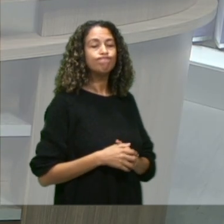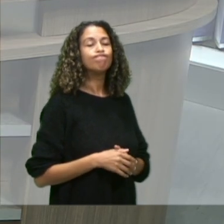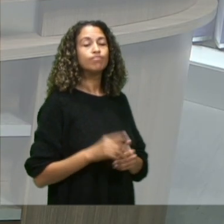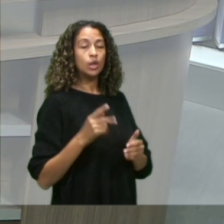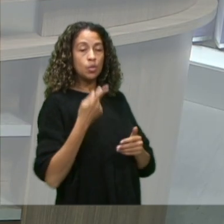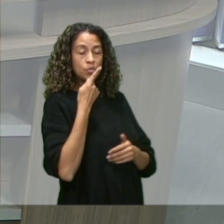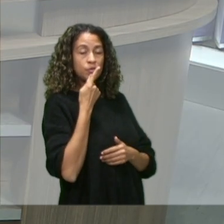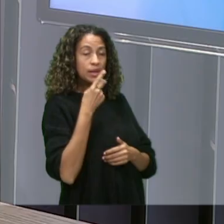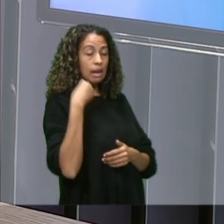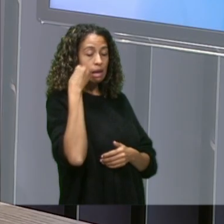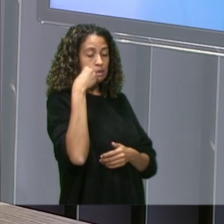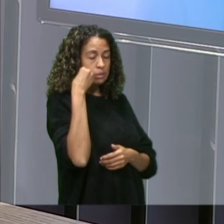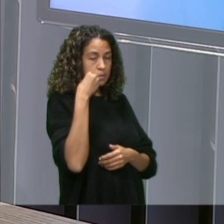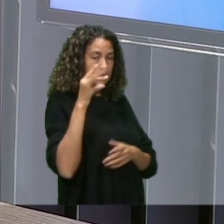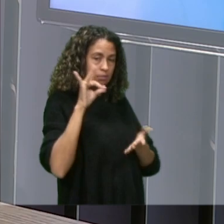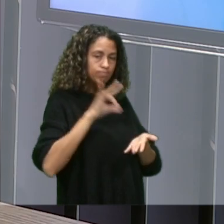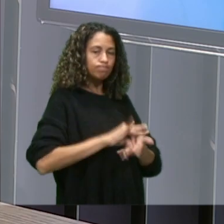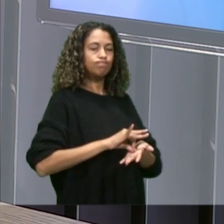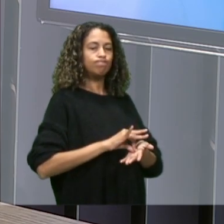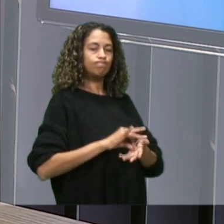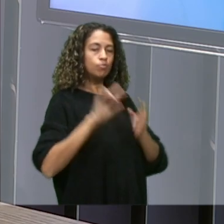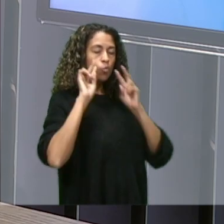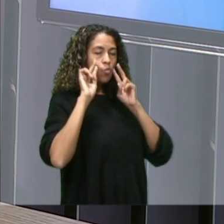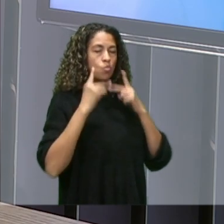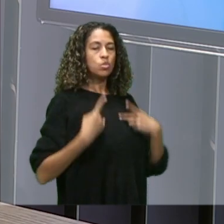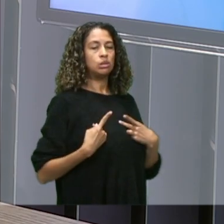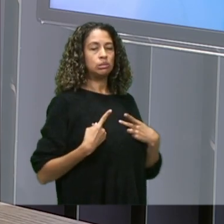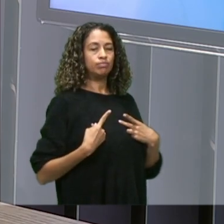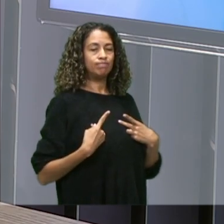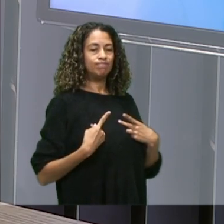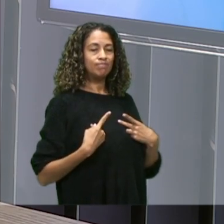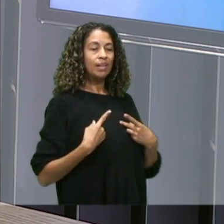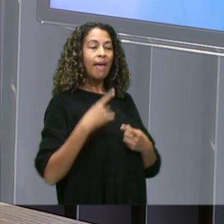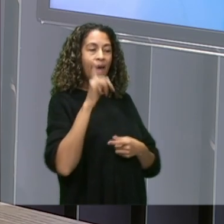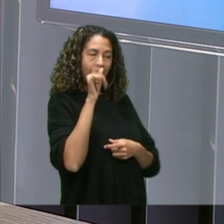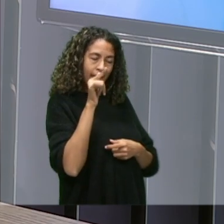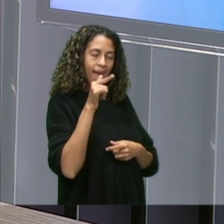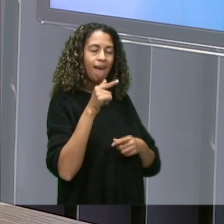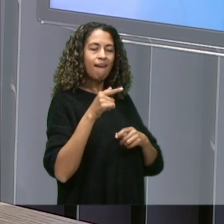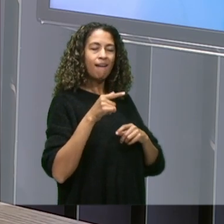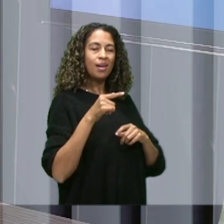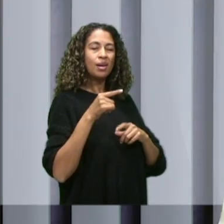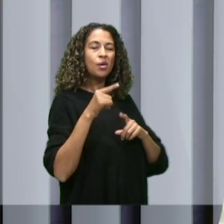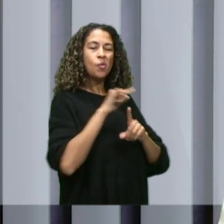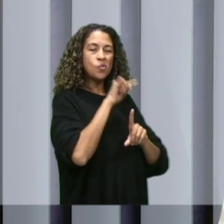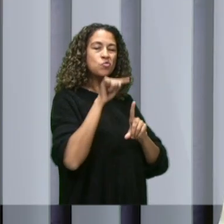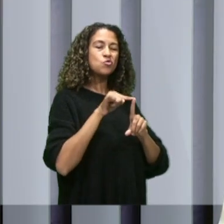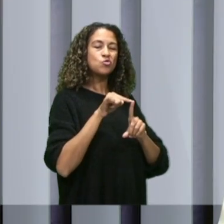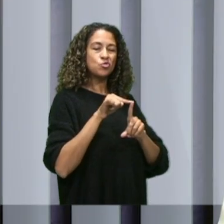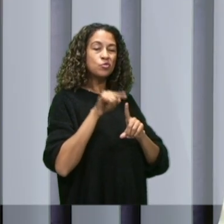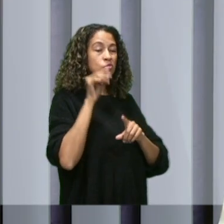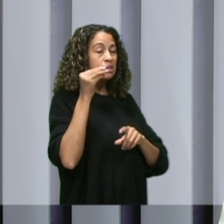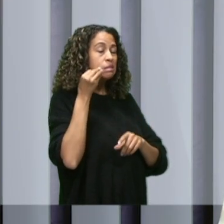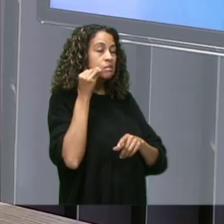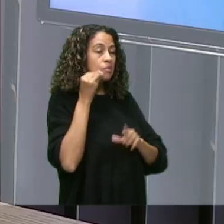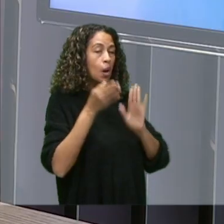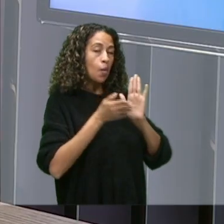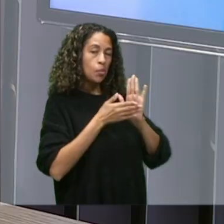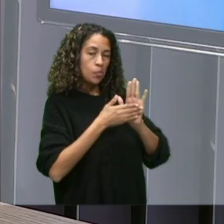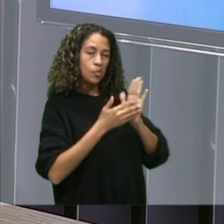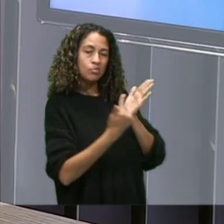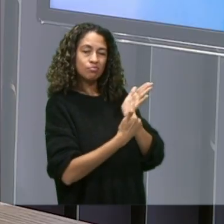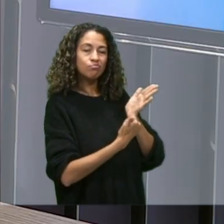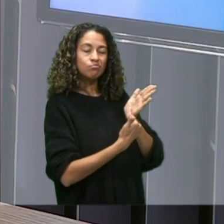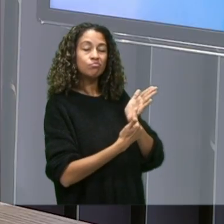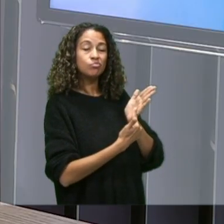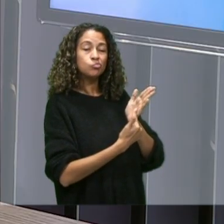real humana, é exatamente isso que você propõe que se volte um pouco, né? Porque,